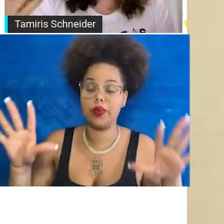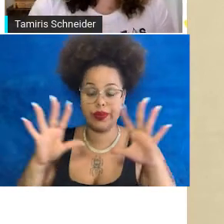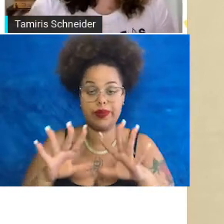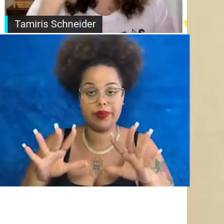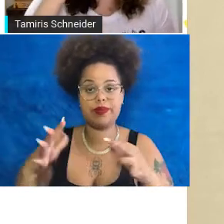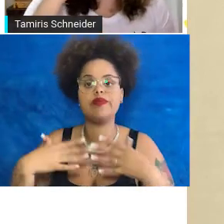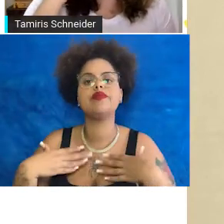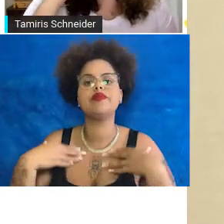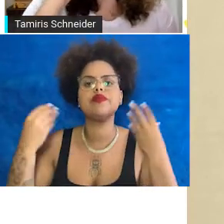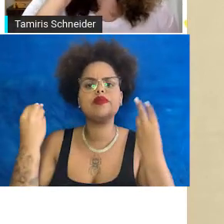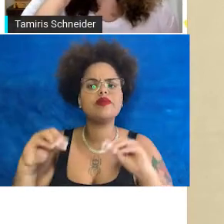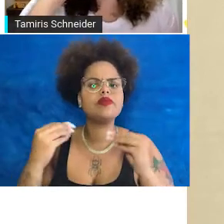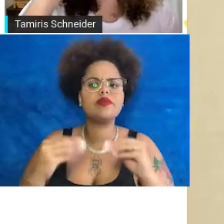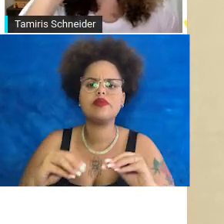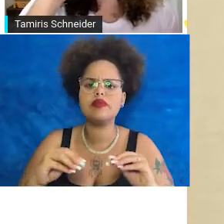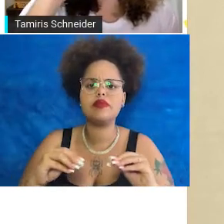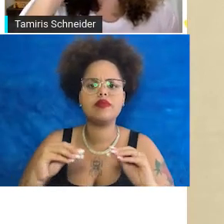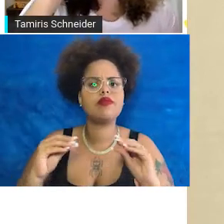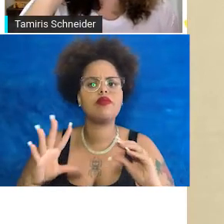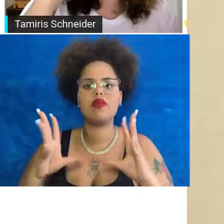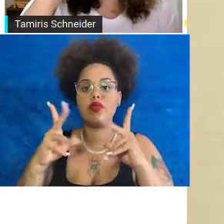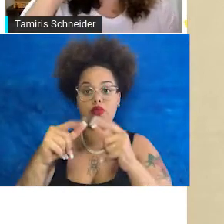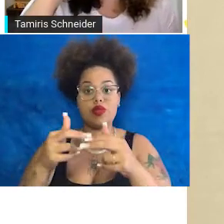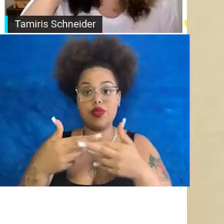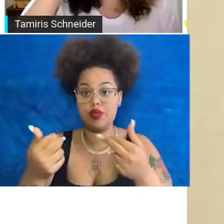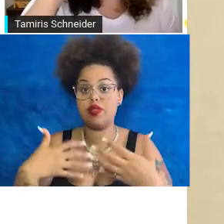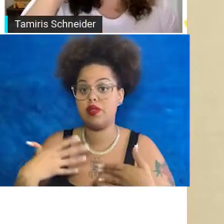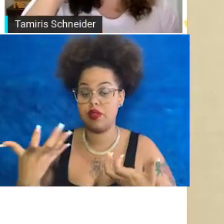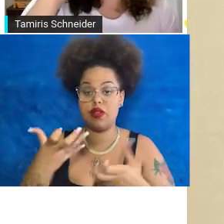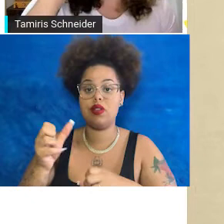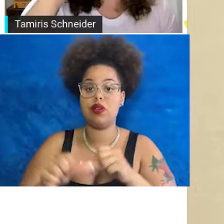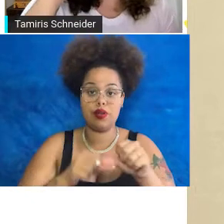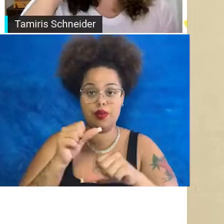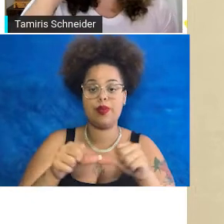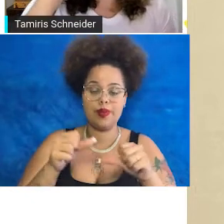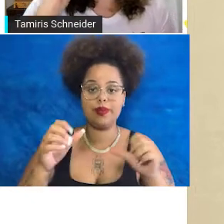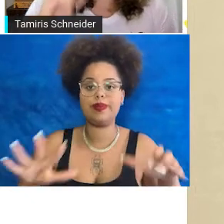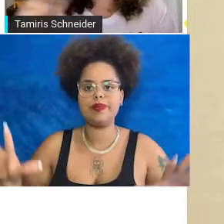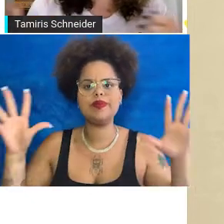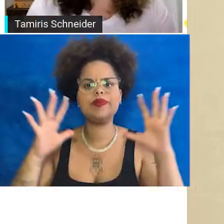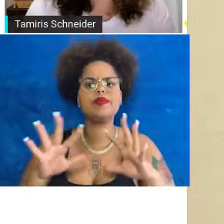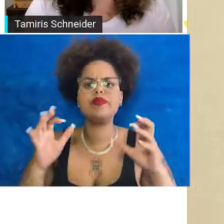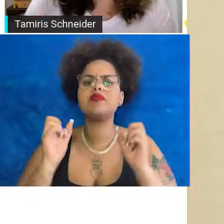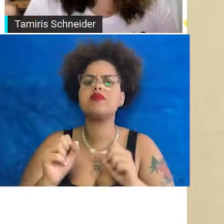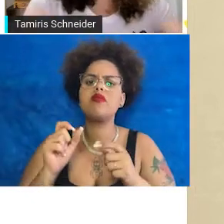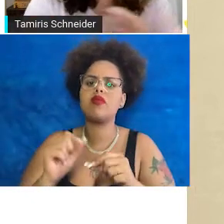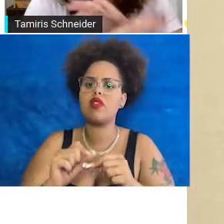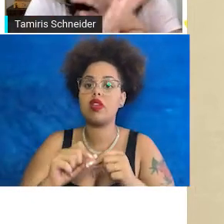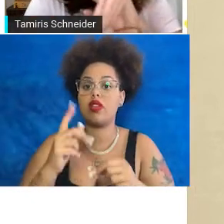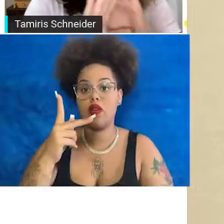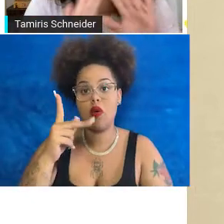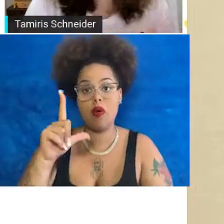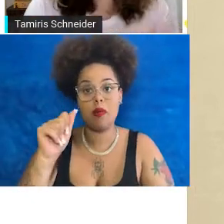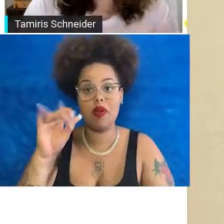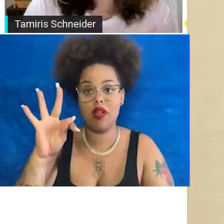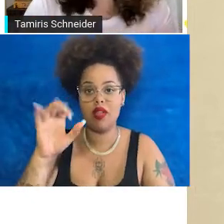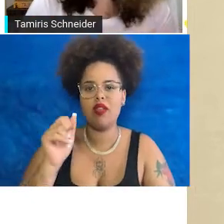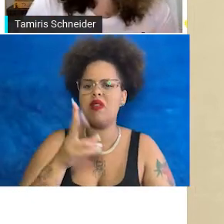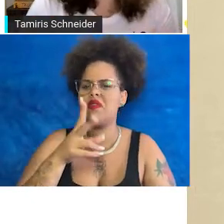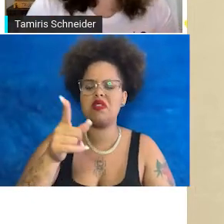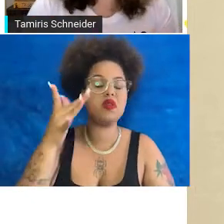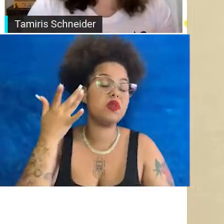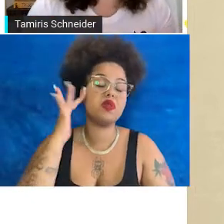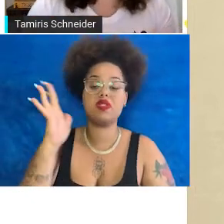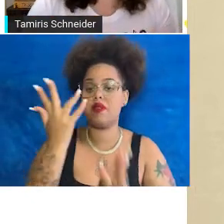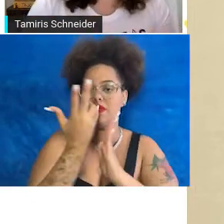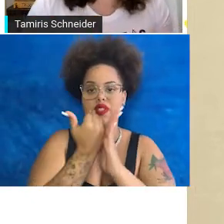eu vou colocar todas as coisas que eu quero mudar nesse cenário, então eu posso fazer uma planta, mesmo que você não saiba desenhar, não